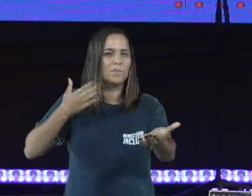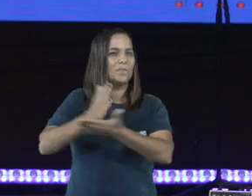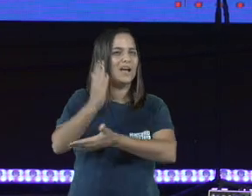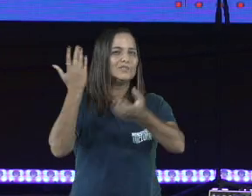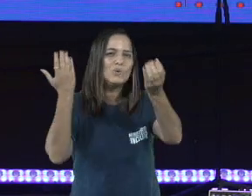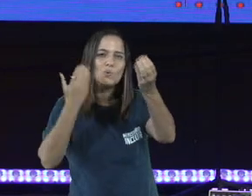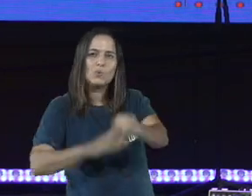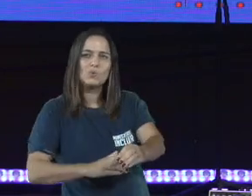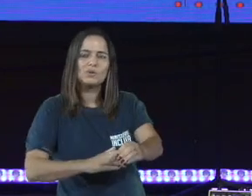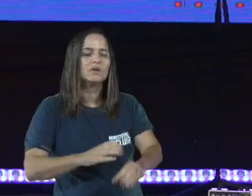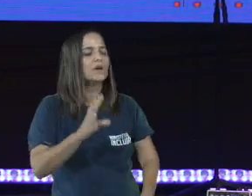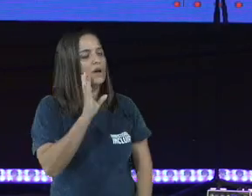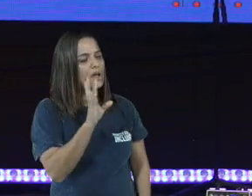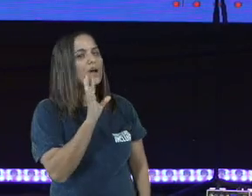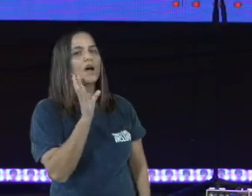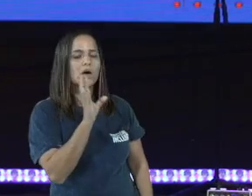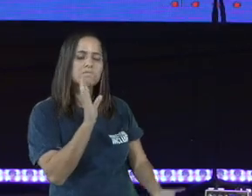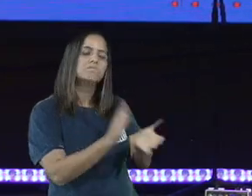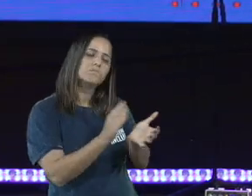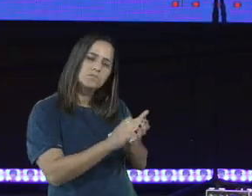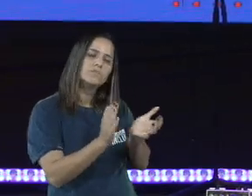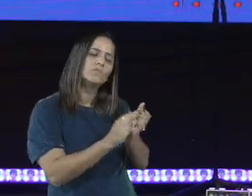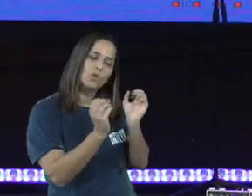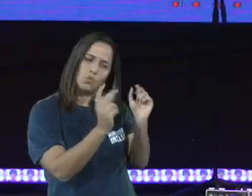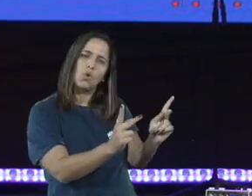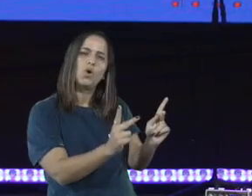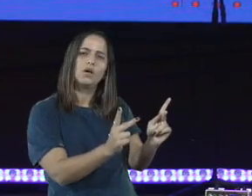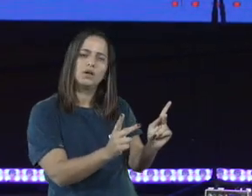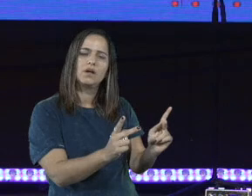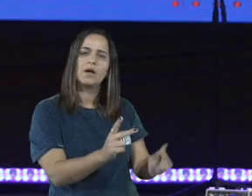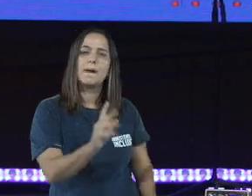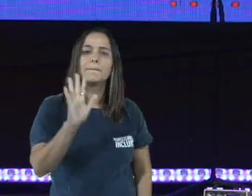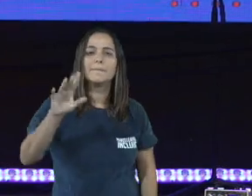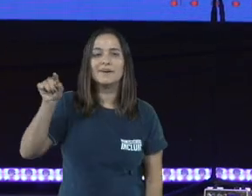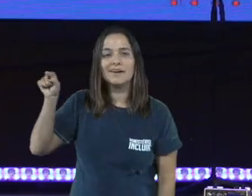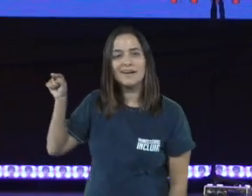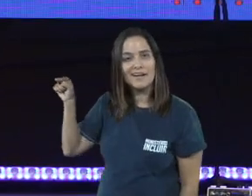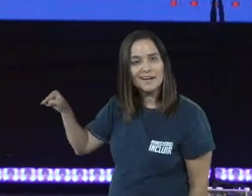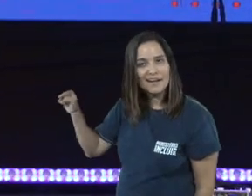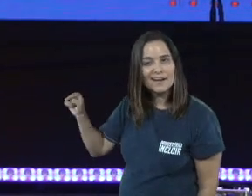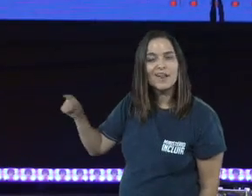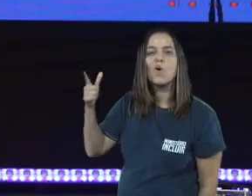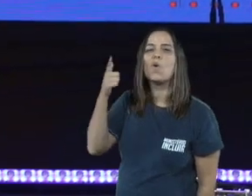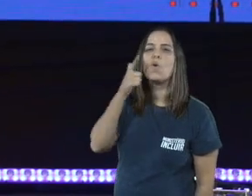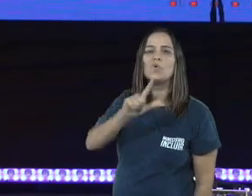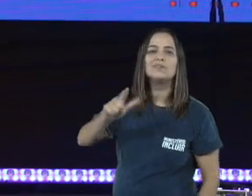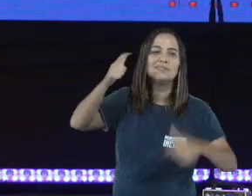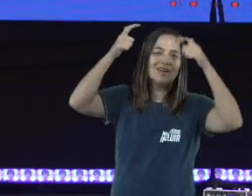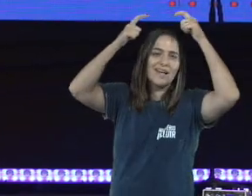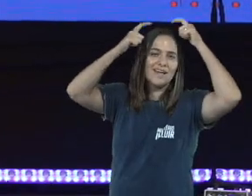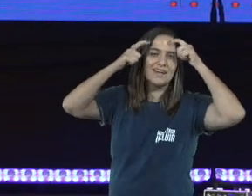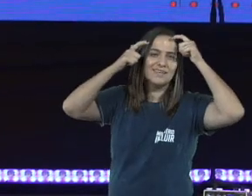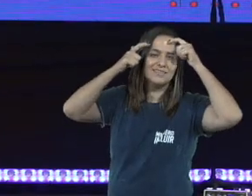é mas a vida é muito mais que você um homem bilionário é mas a única coisa que ele queria